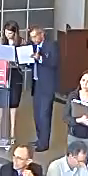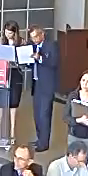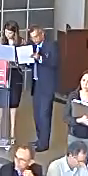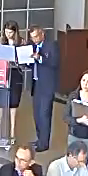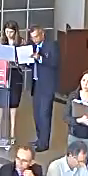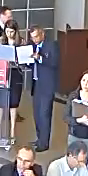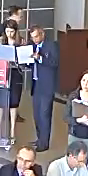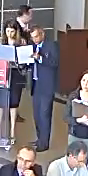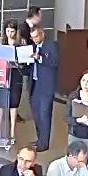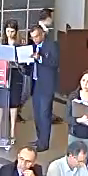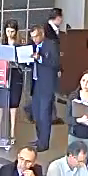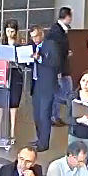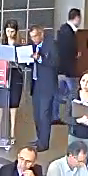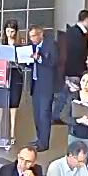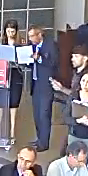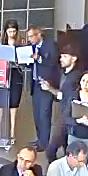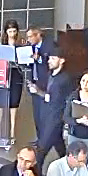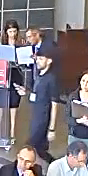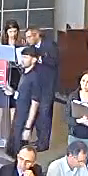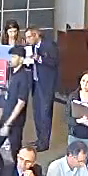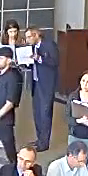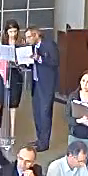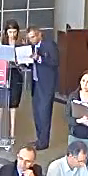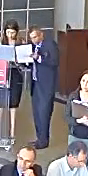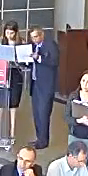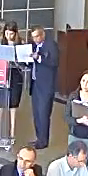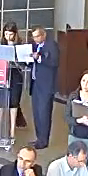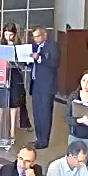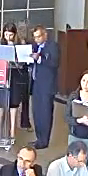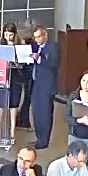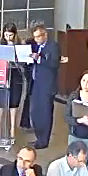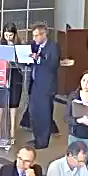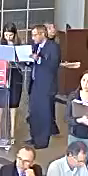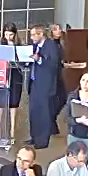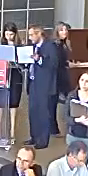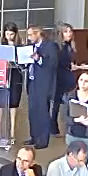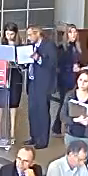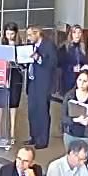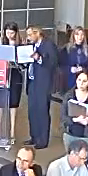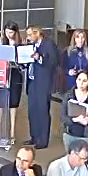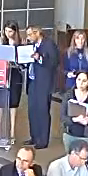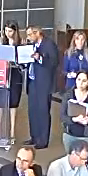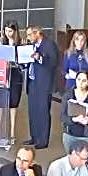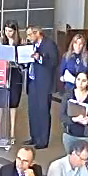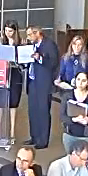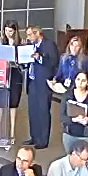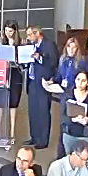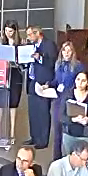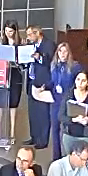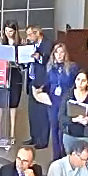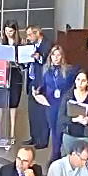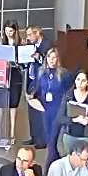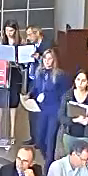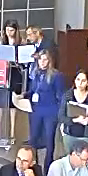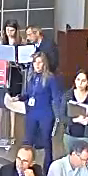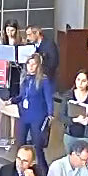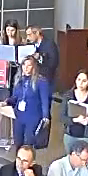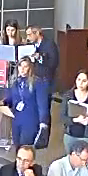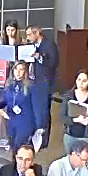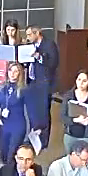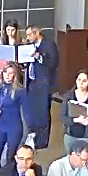terceira fase da reunião que compreende a audiência pública essa audiência tem a finalidade de debater a acessibilidade nos